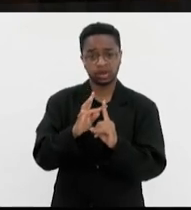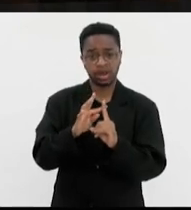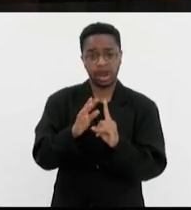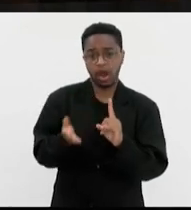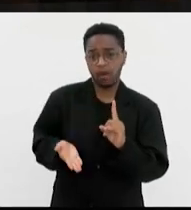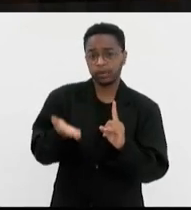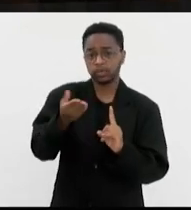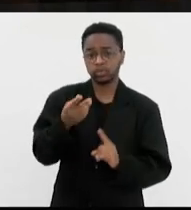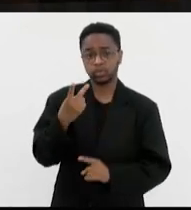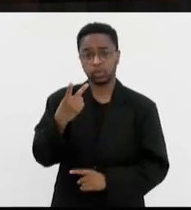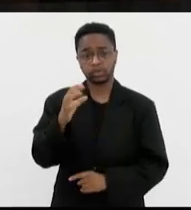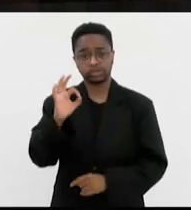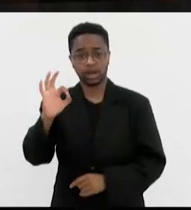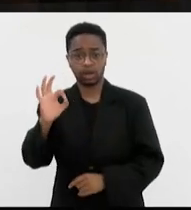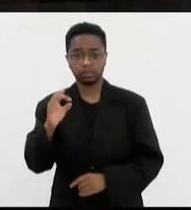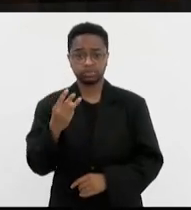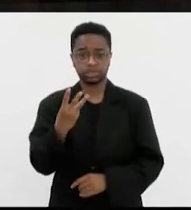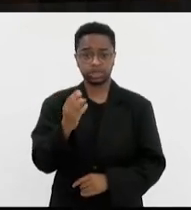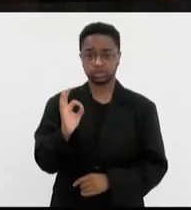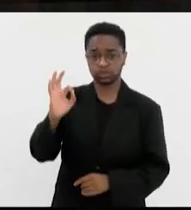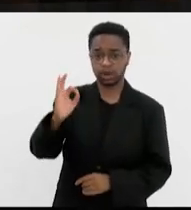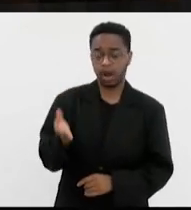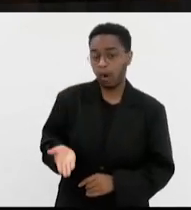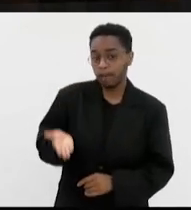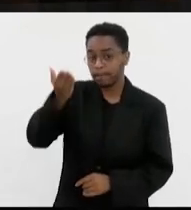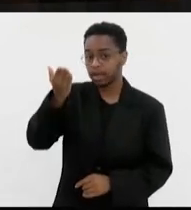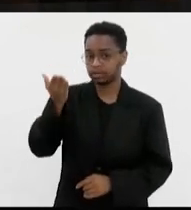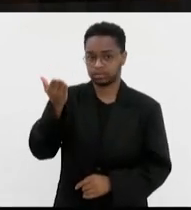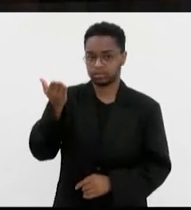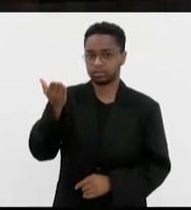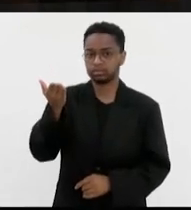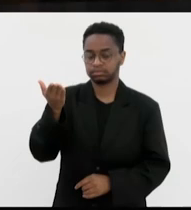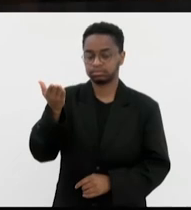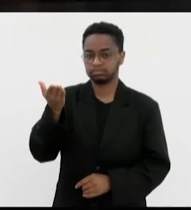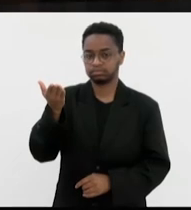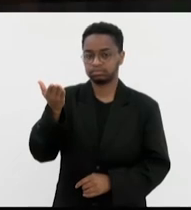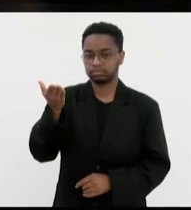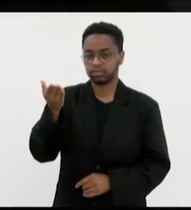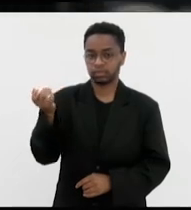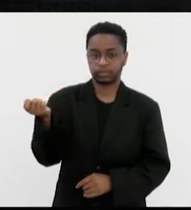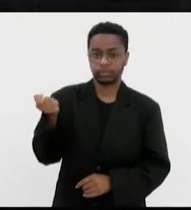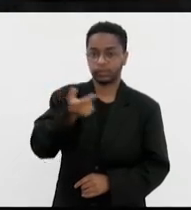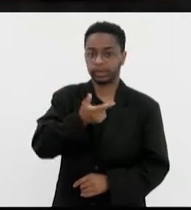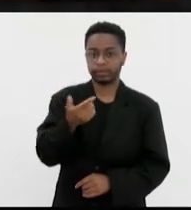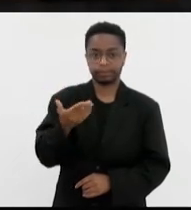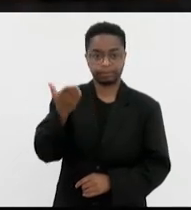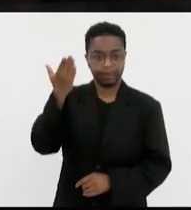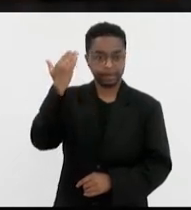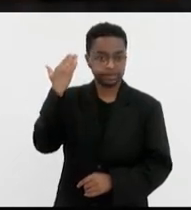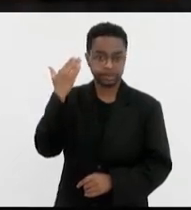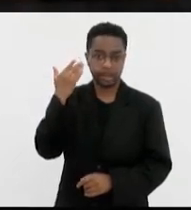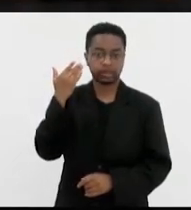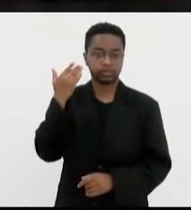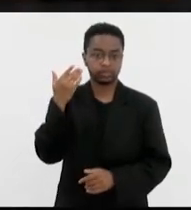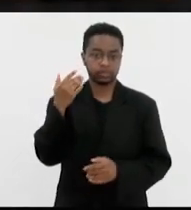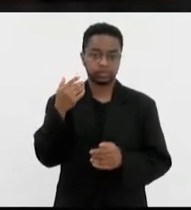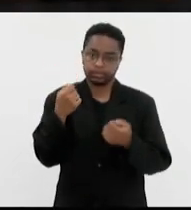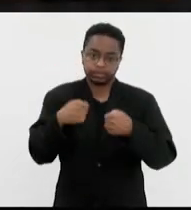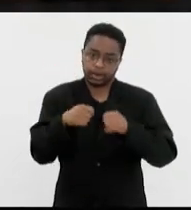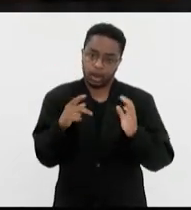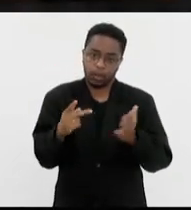graus acima das temperaturas que eram para estar